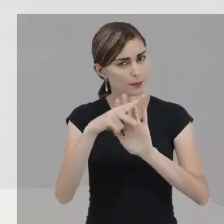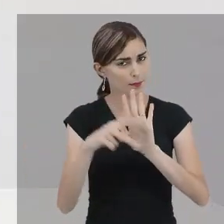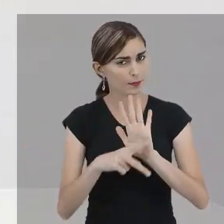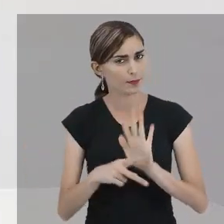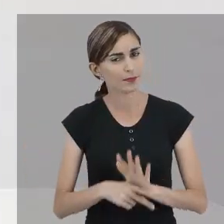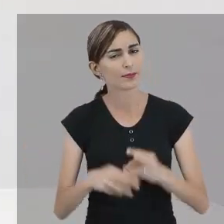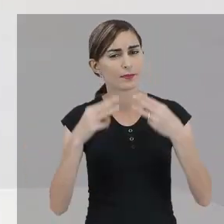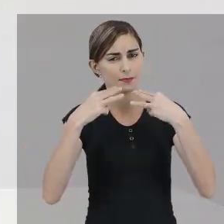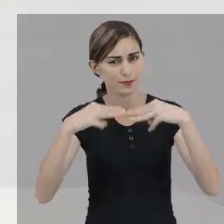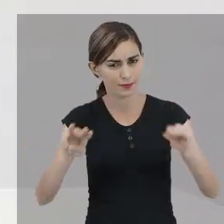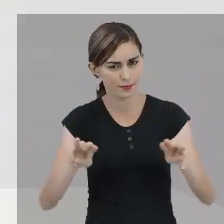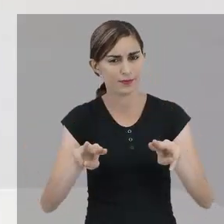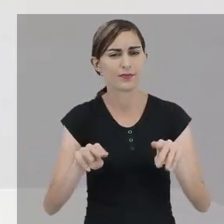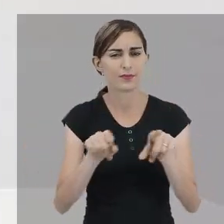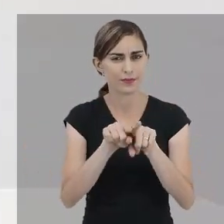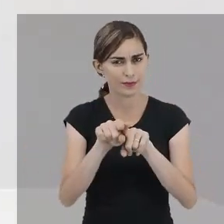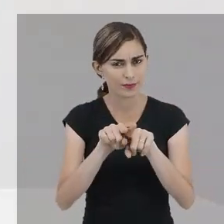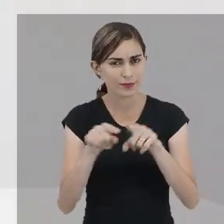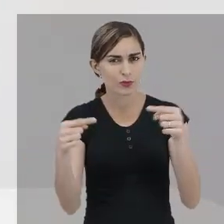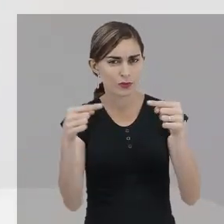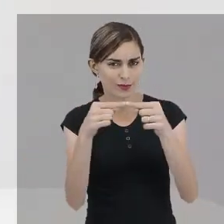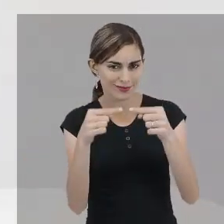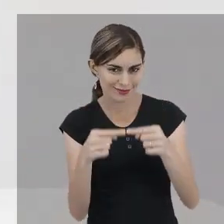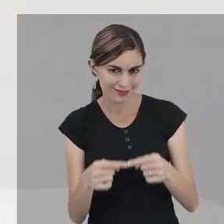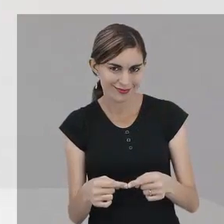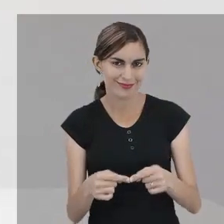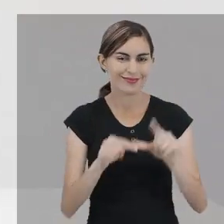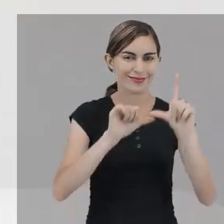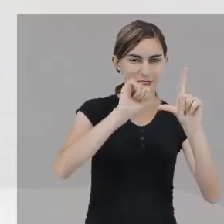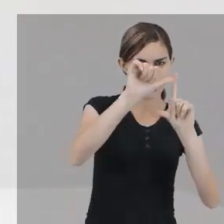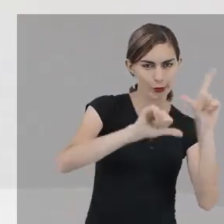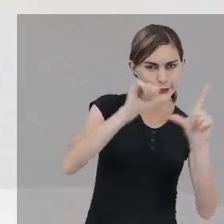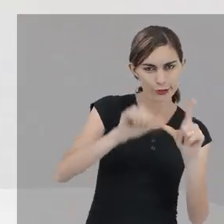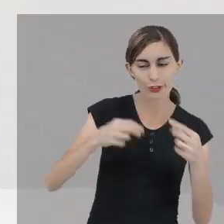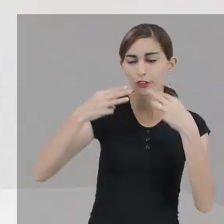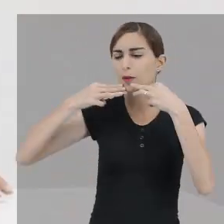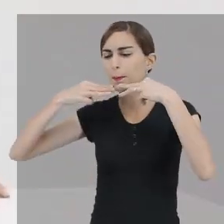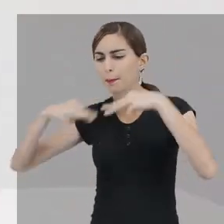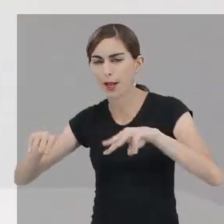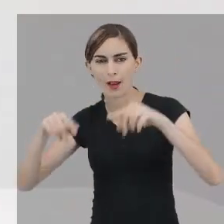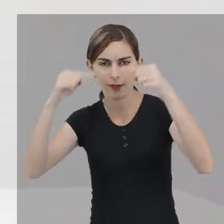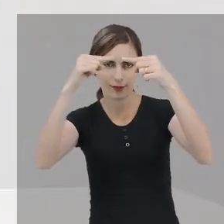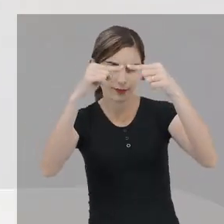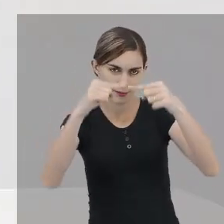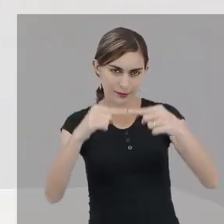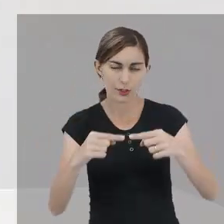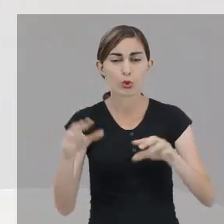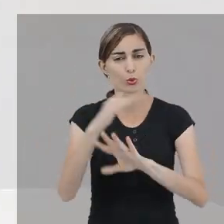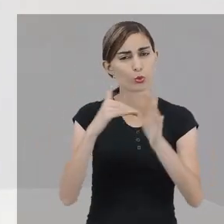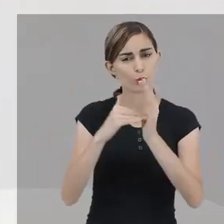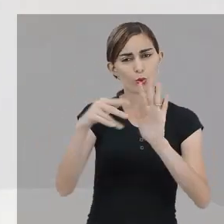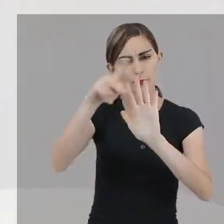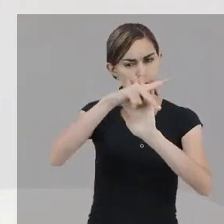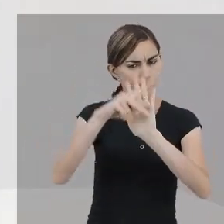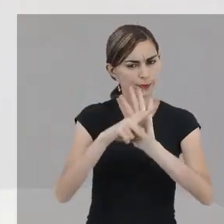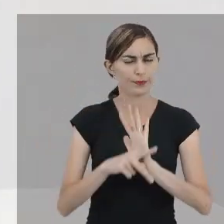também? Operações conjuntas, integradas entre marketing e logística. E aí, depois de todo esse